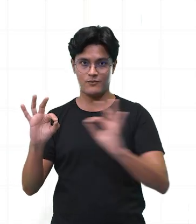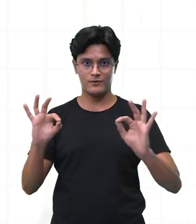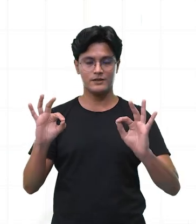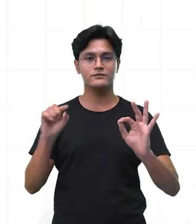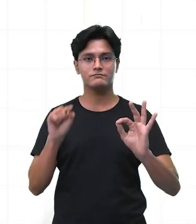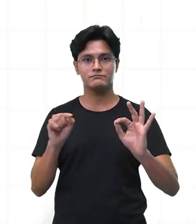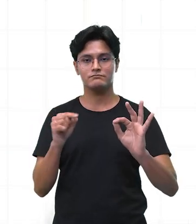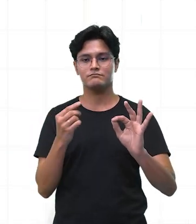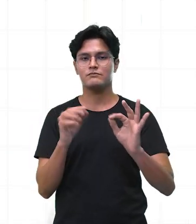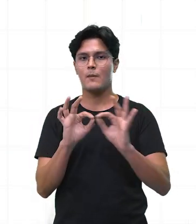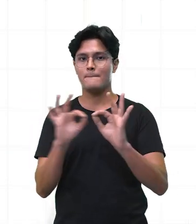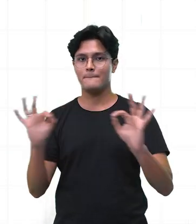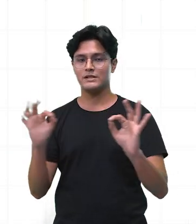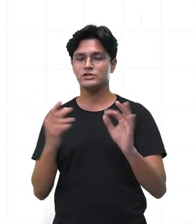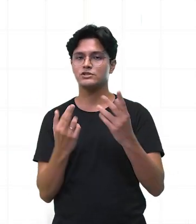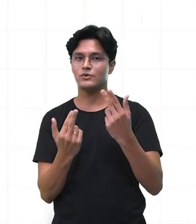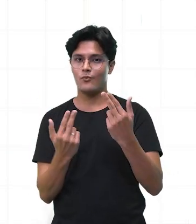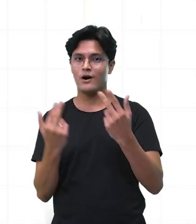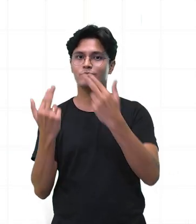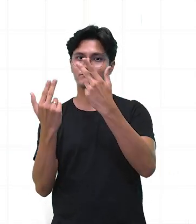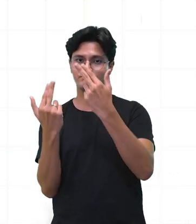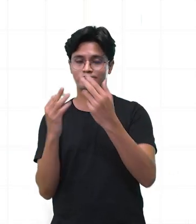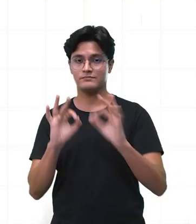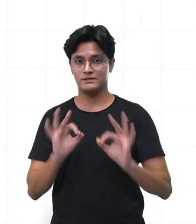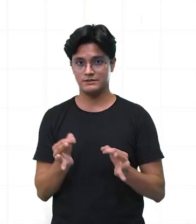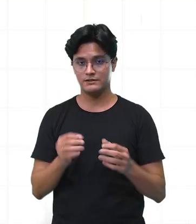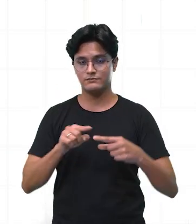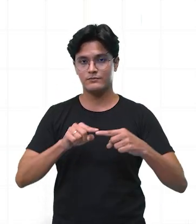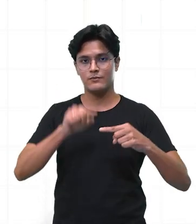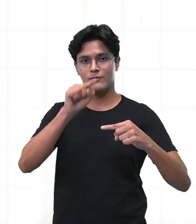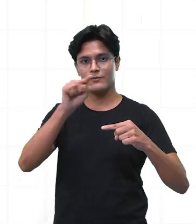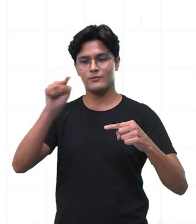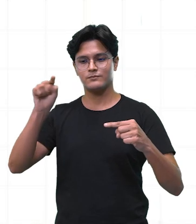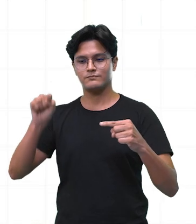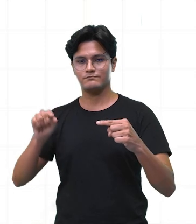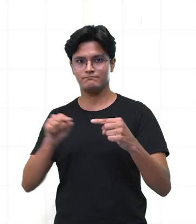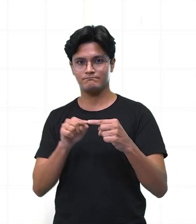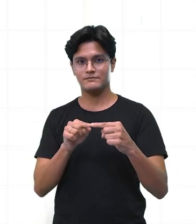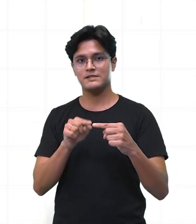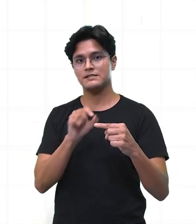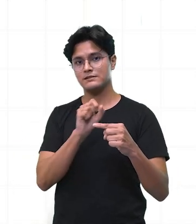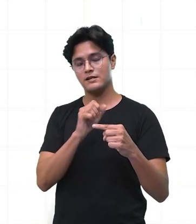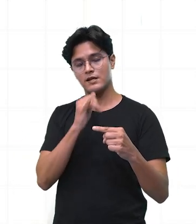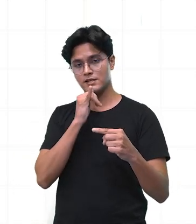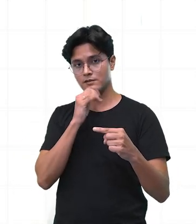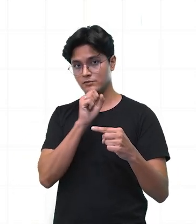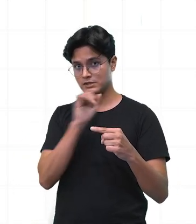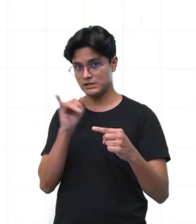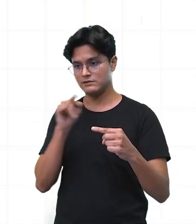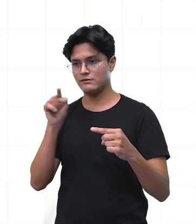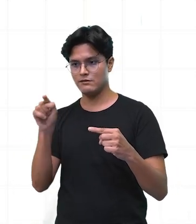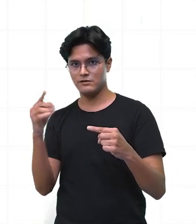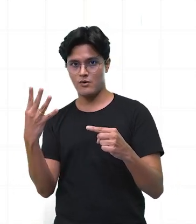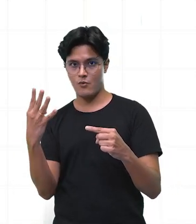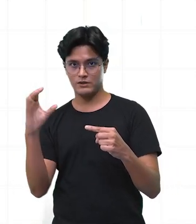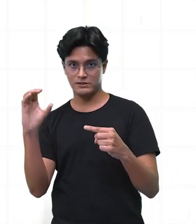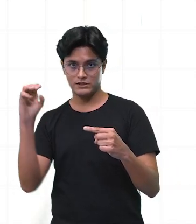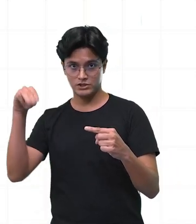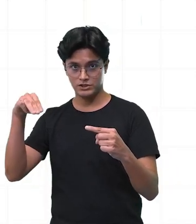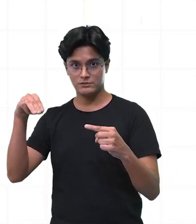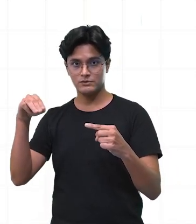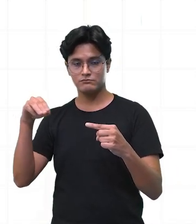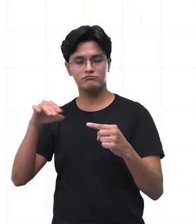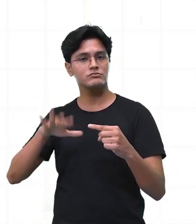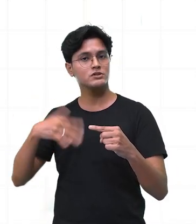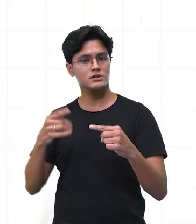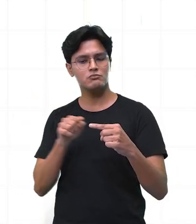iguais, ok? É um quadrado. Então, se esse lado aqui vale 4 centímetros, então